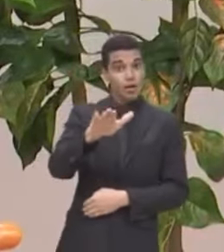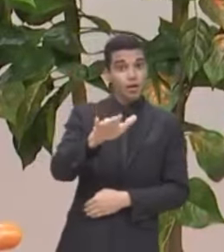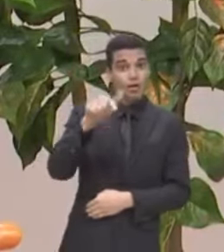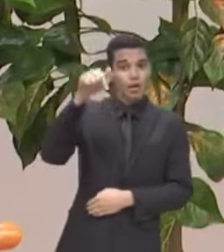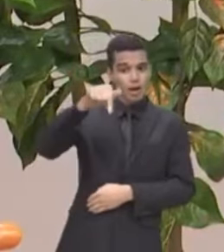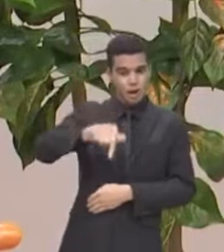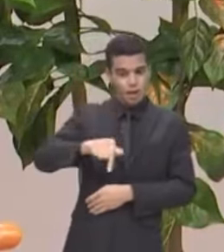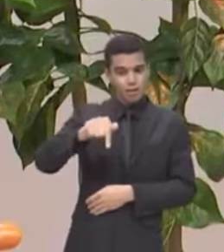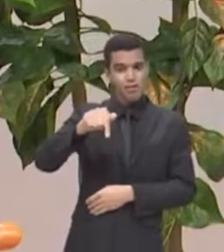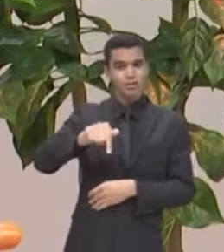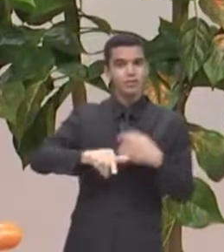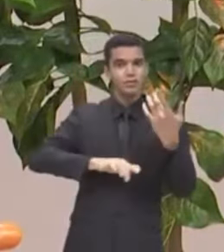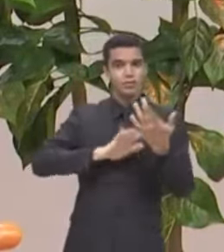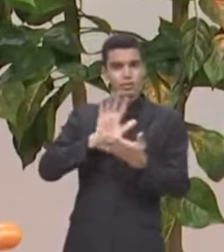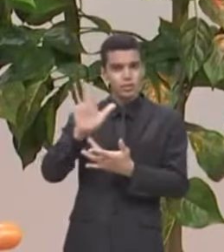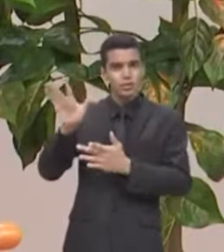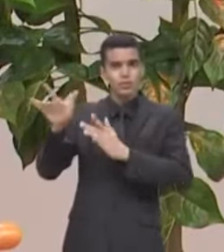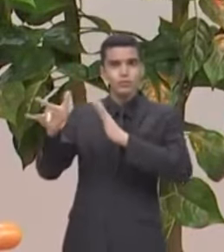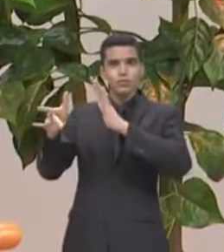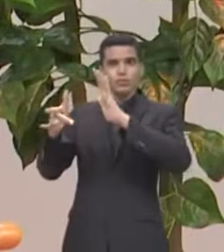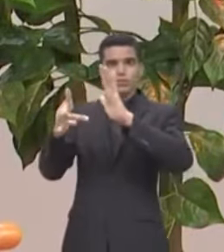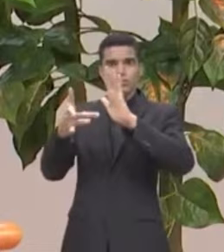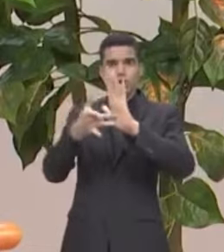Jesus está passando aqui.